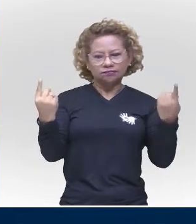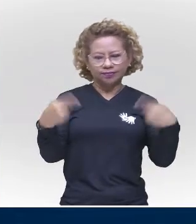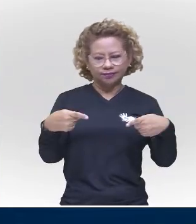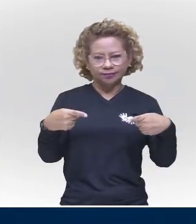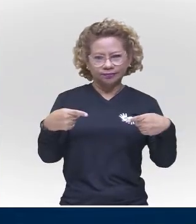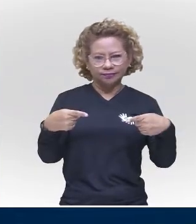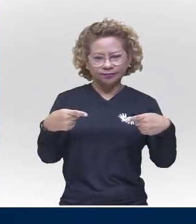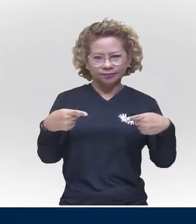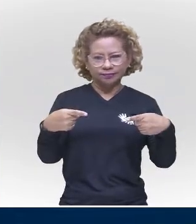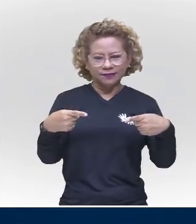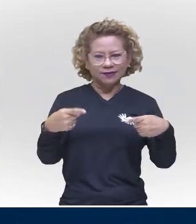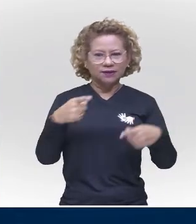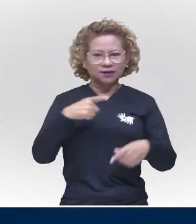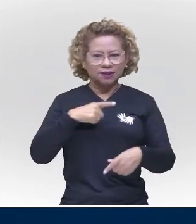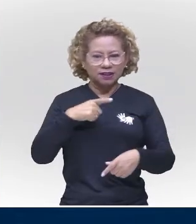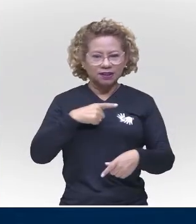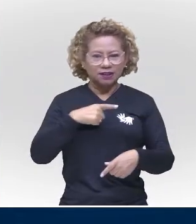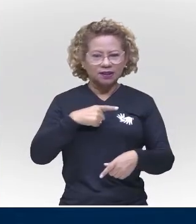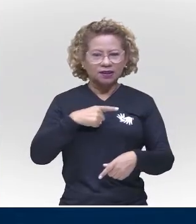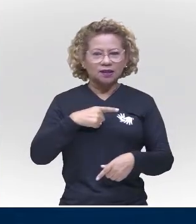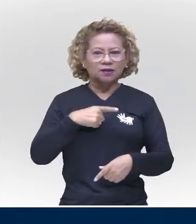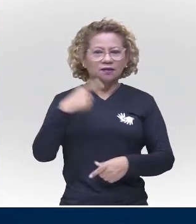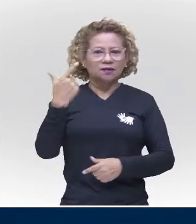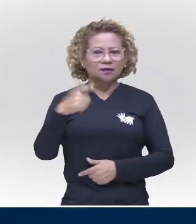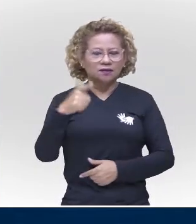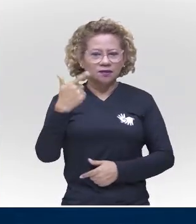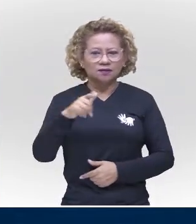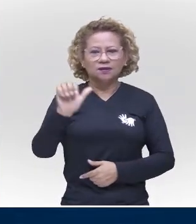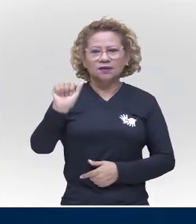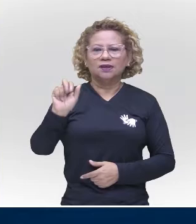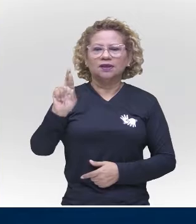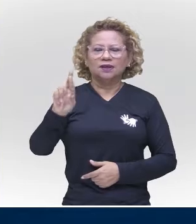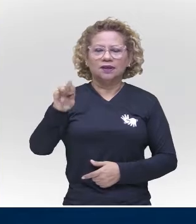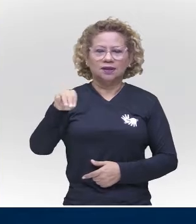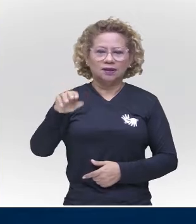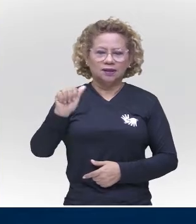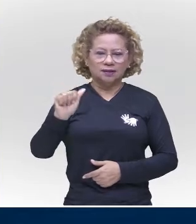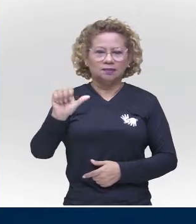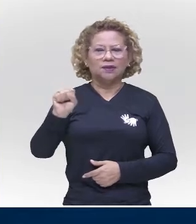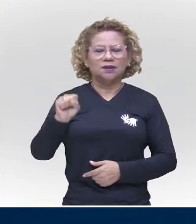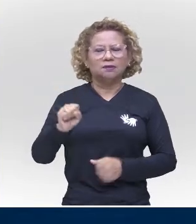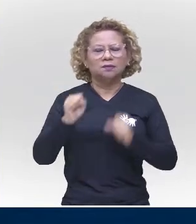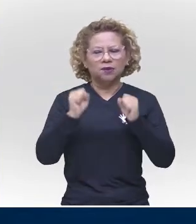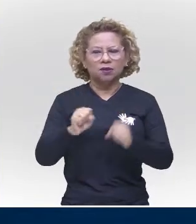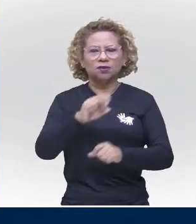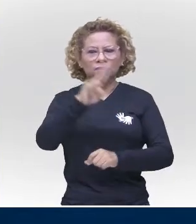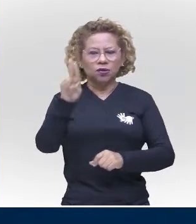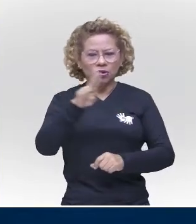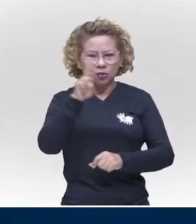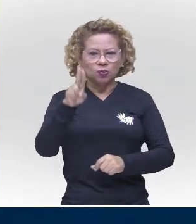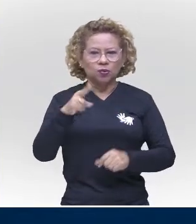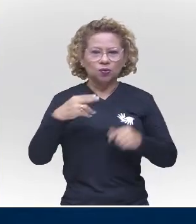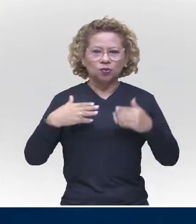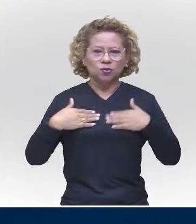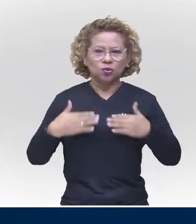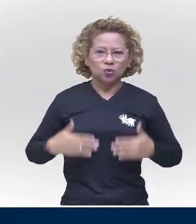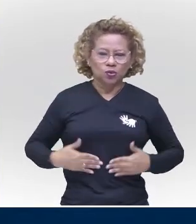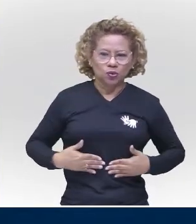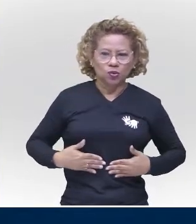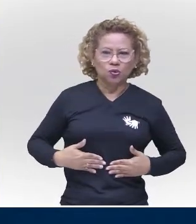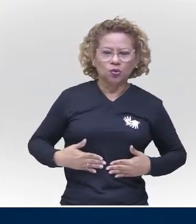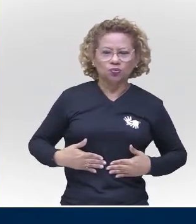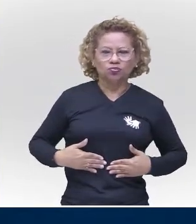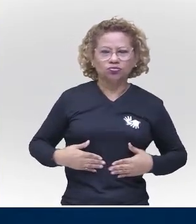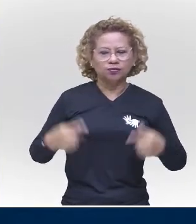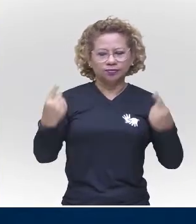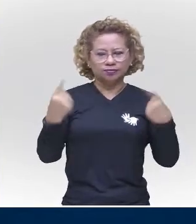com armas ou sem elas, ou pode ser também combate com ou sem armas entre pessoas ou